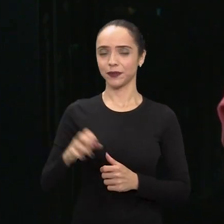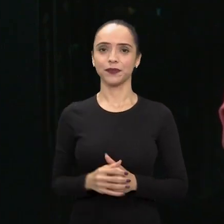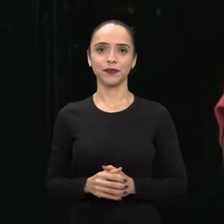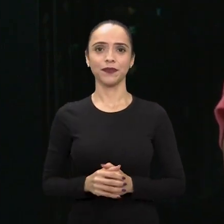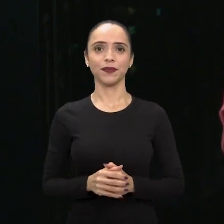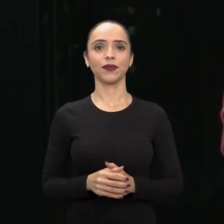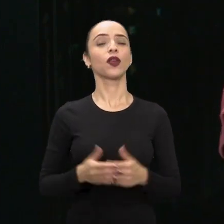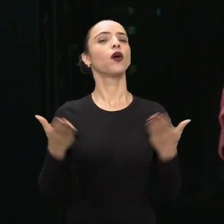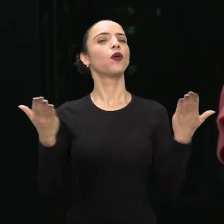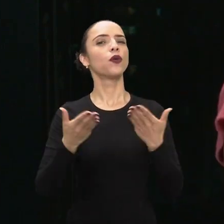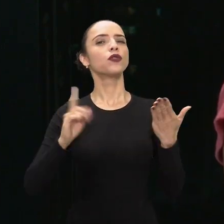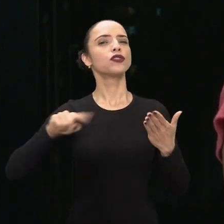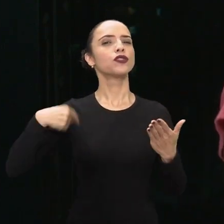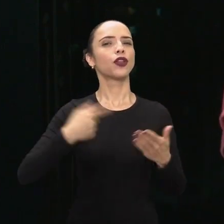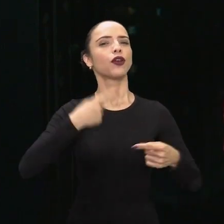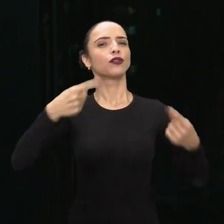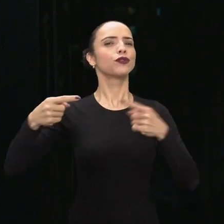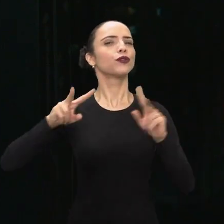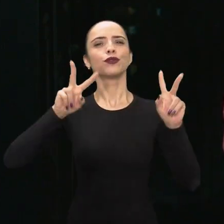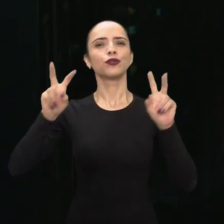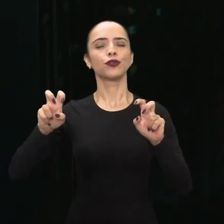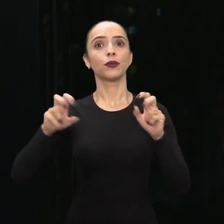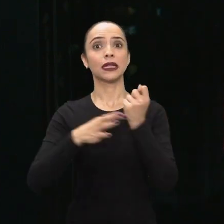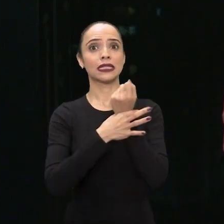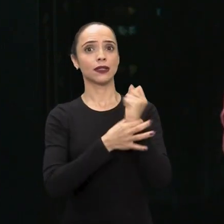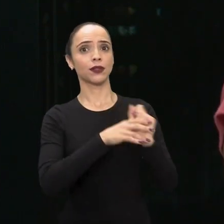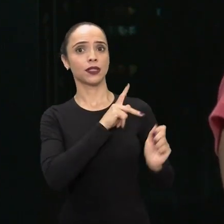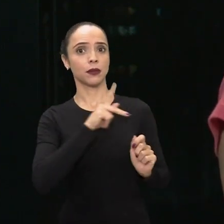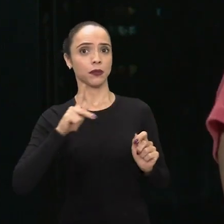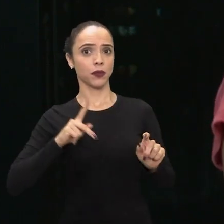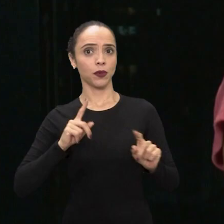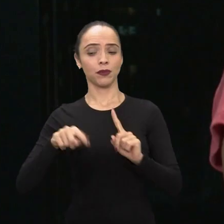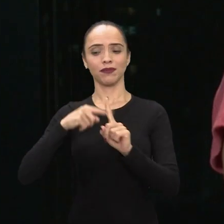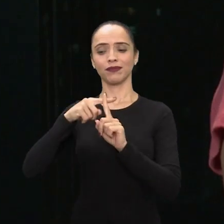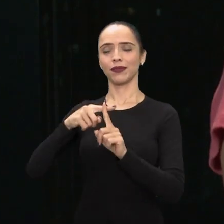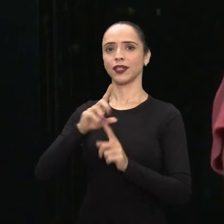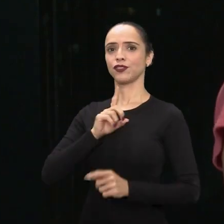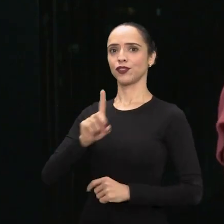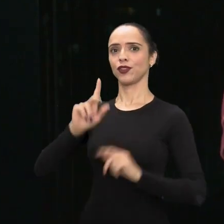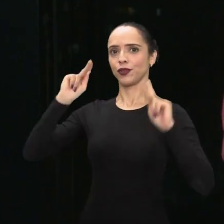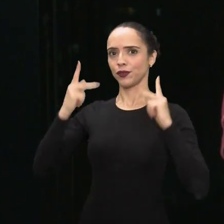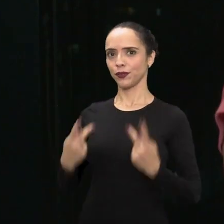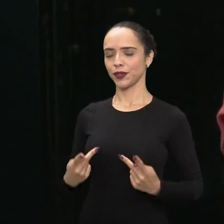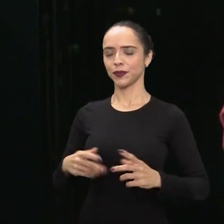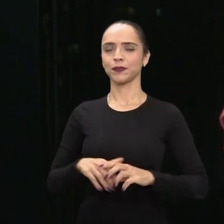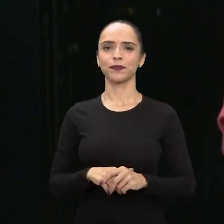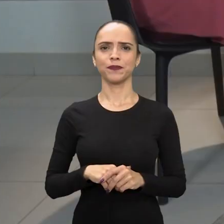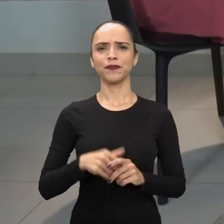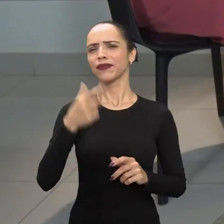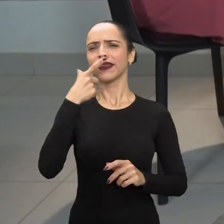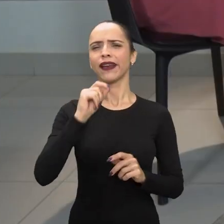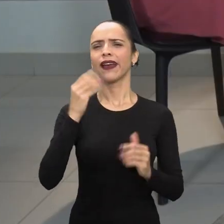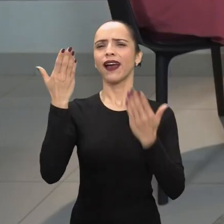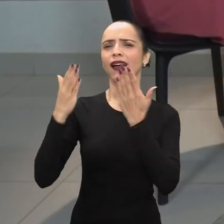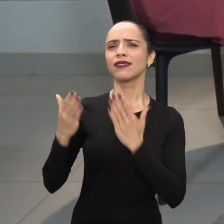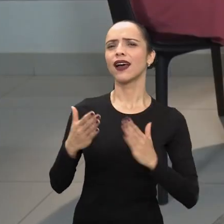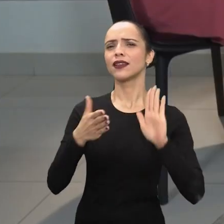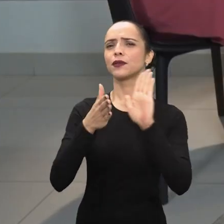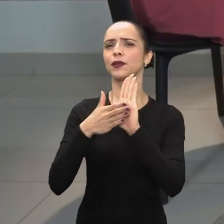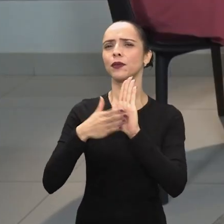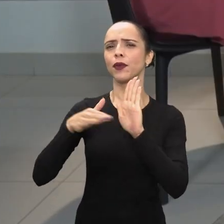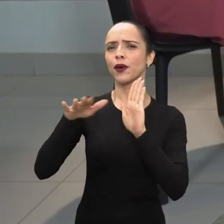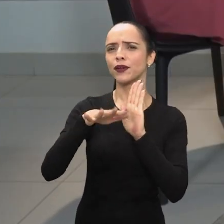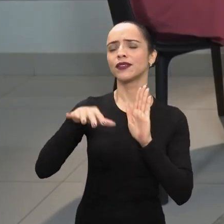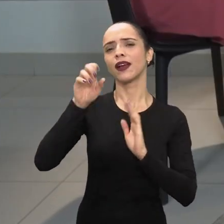especificamente nós discutimos segurança pública e direitos humanos e quem faz a análise dessas propostas